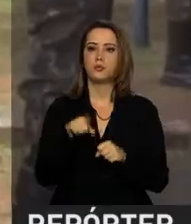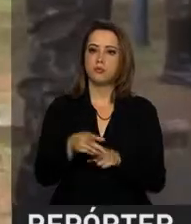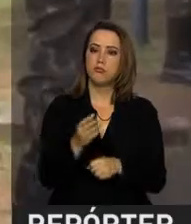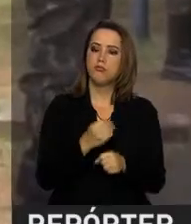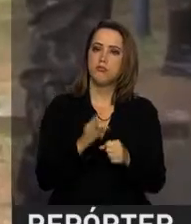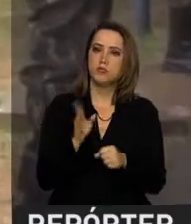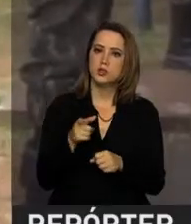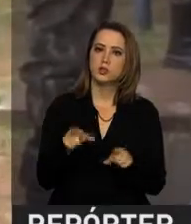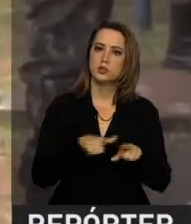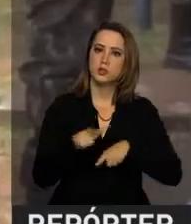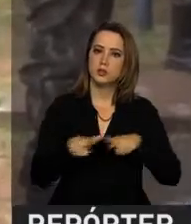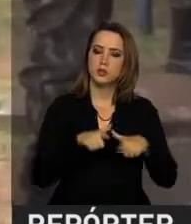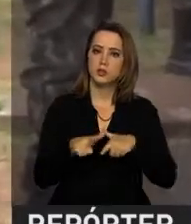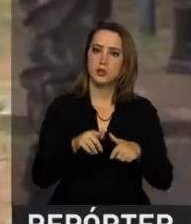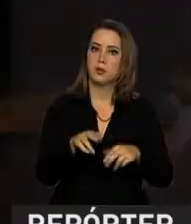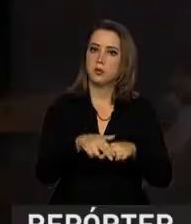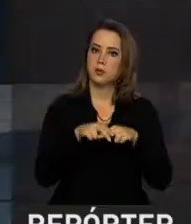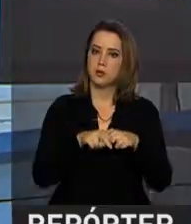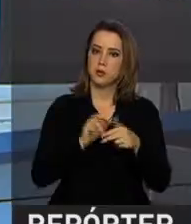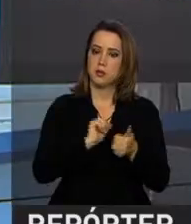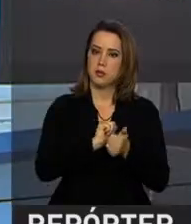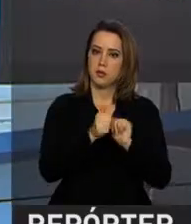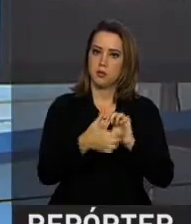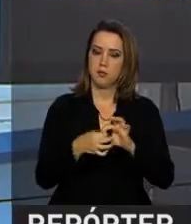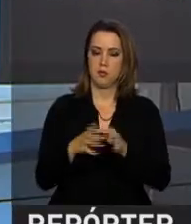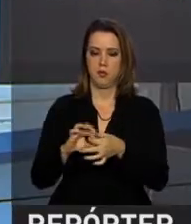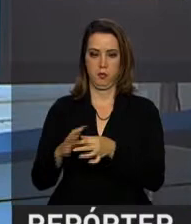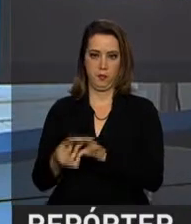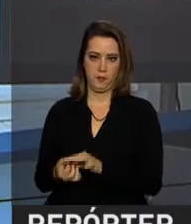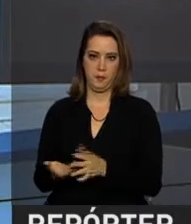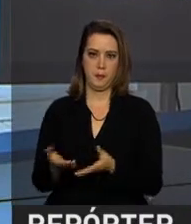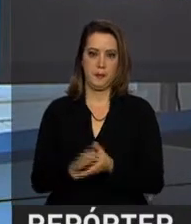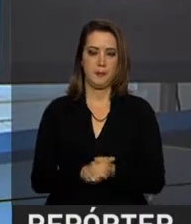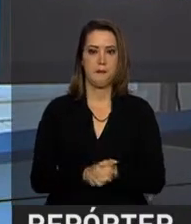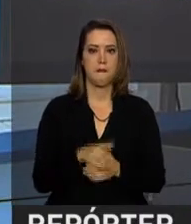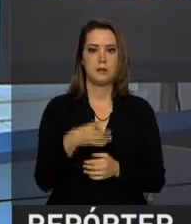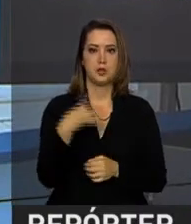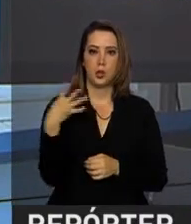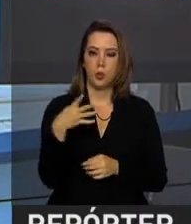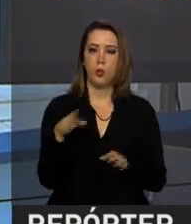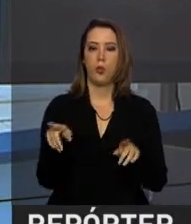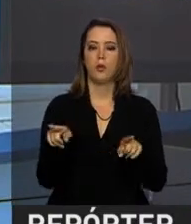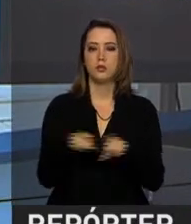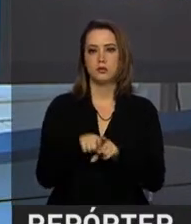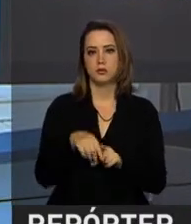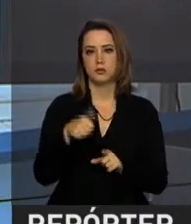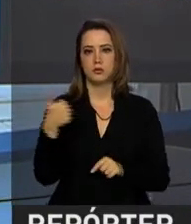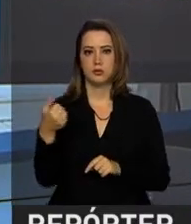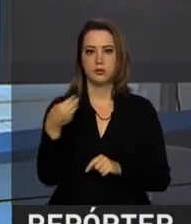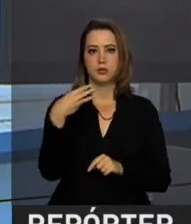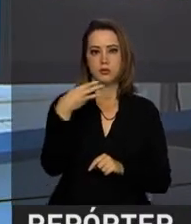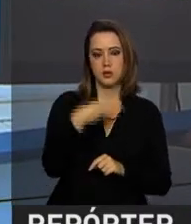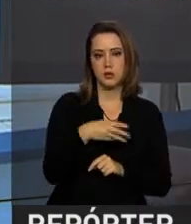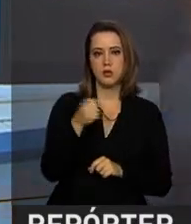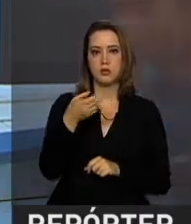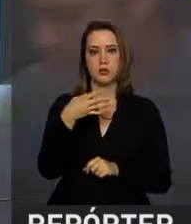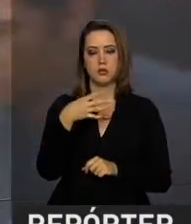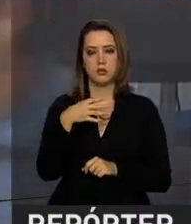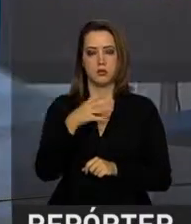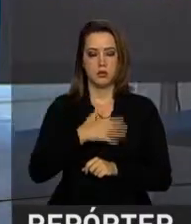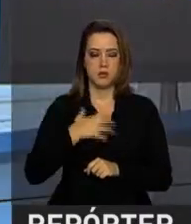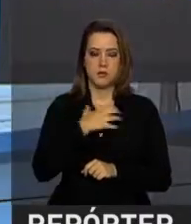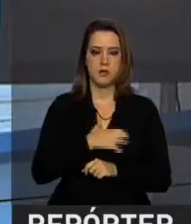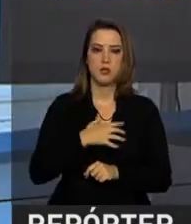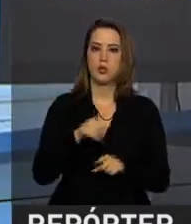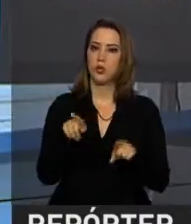também pela segurança dos jogos olímpicos entre os dias 4 e 13 de agosto estádio nacional mané garrincha em brasília